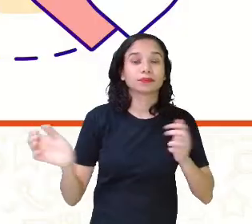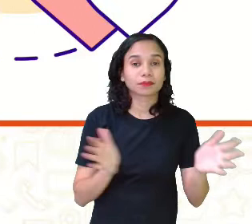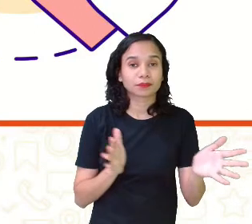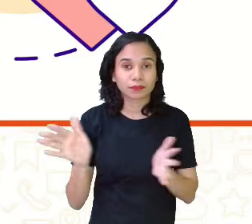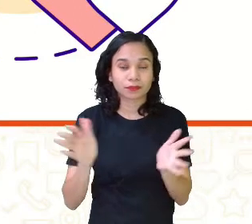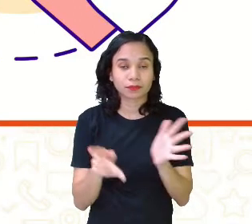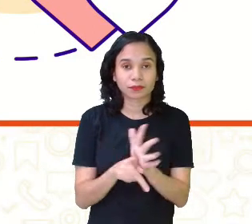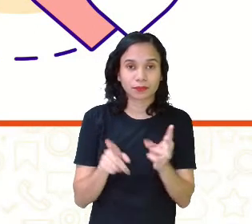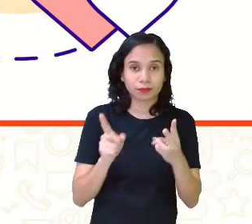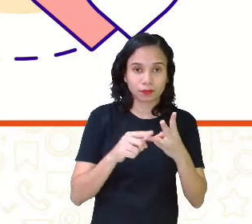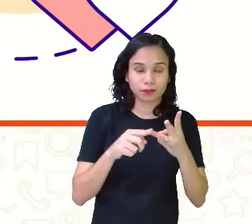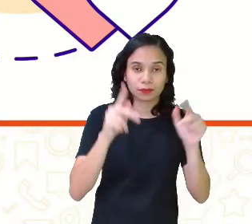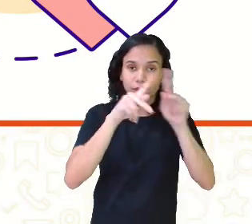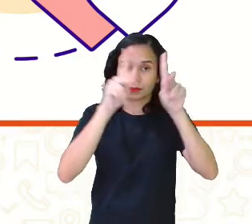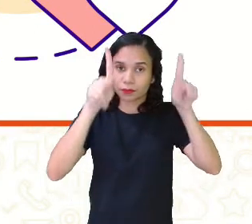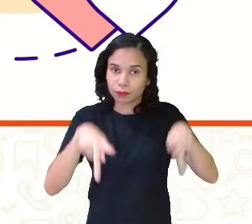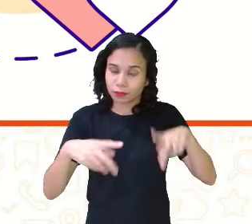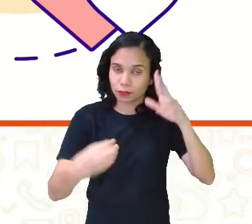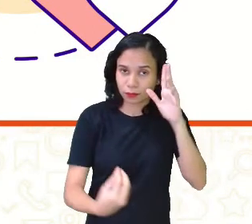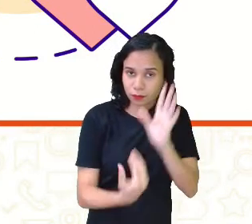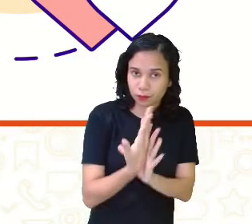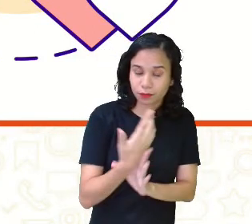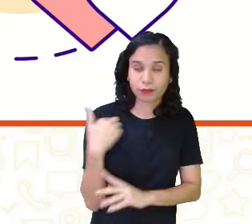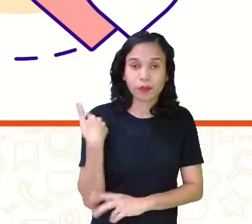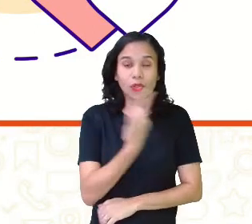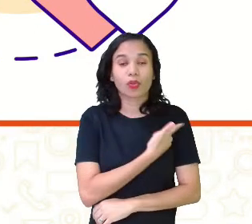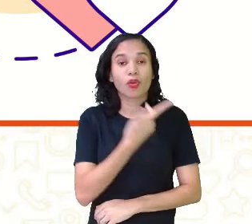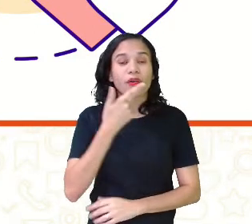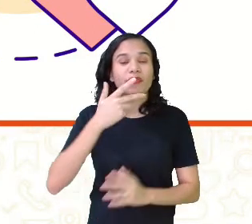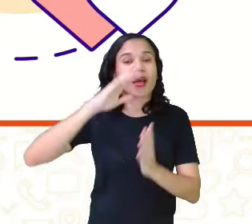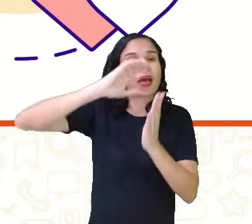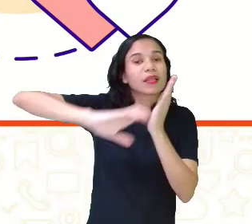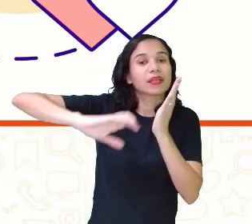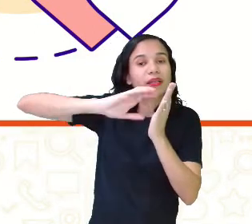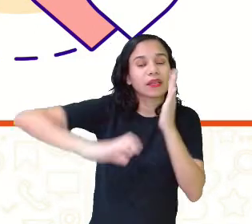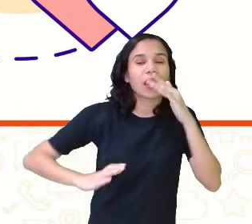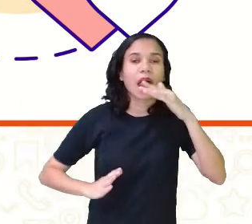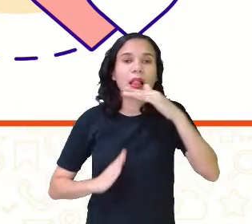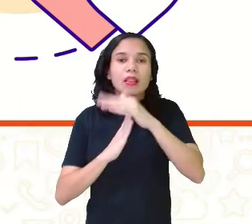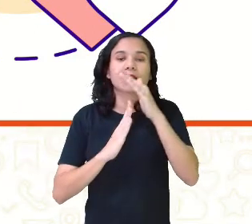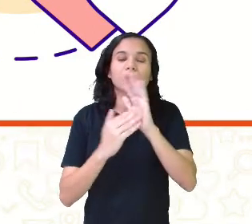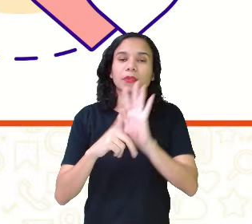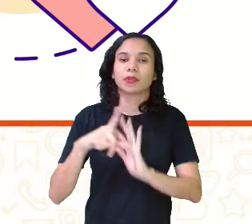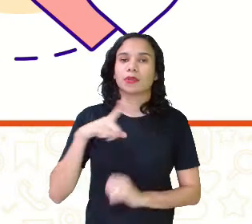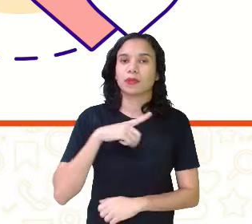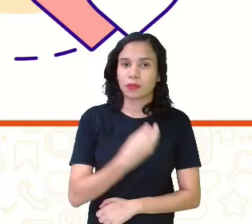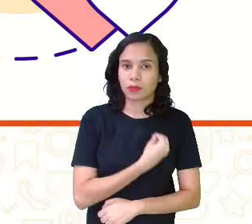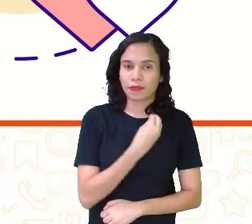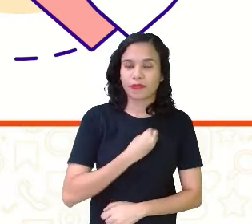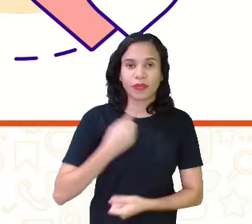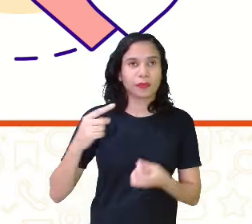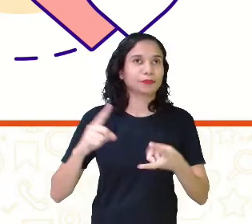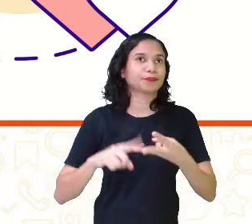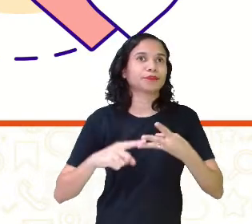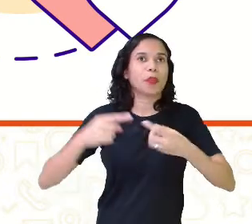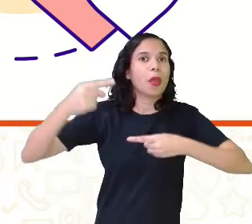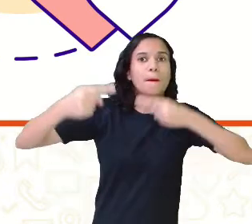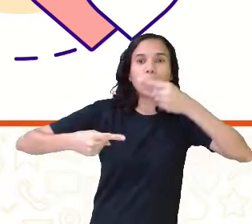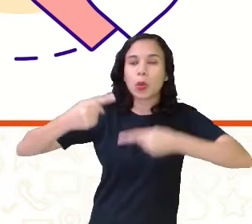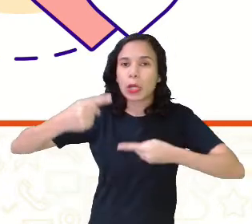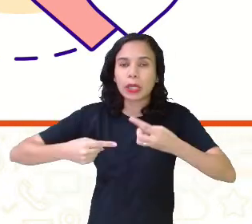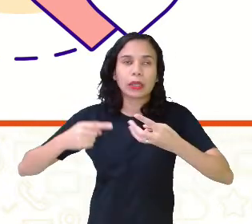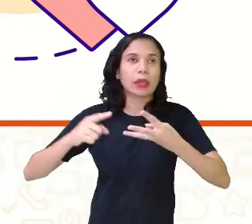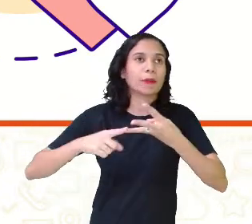Acessibilidade programática, né? Então, a gente está falando da eliminação de barreiras presentes em políticas públicas,